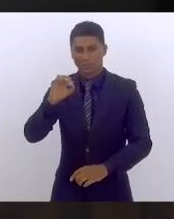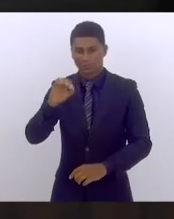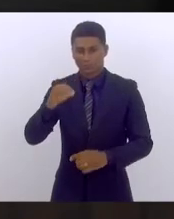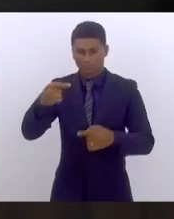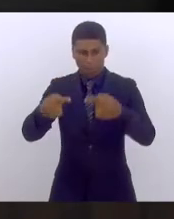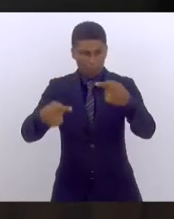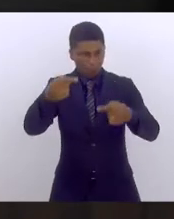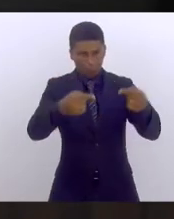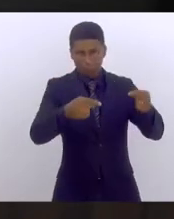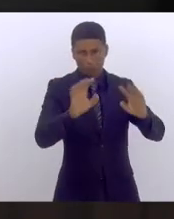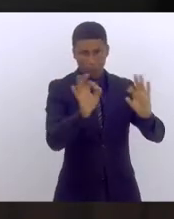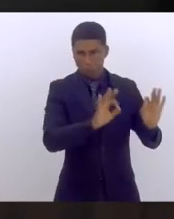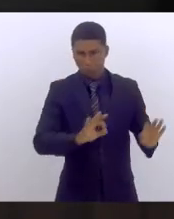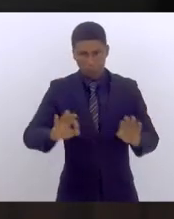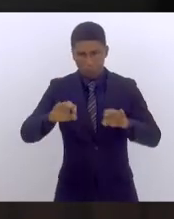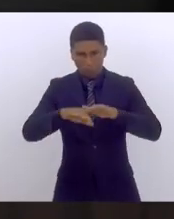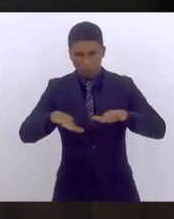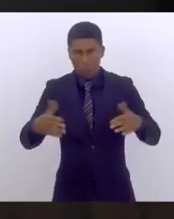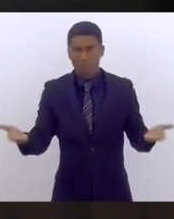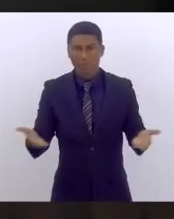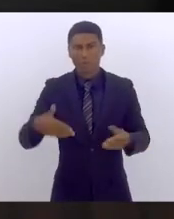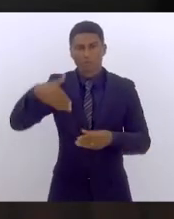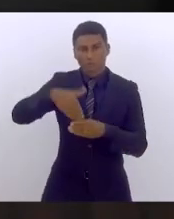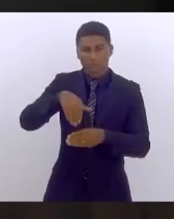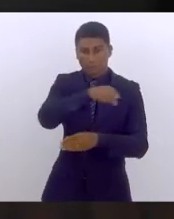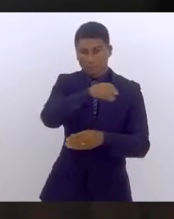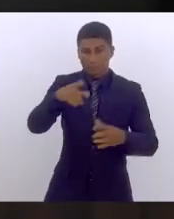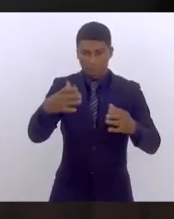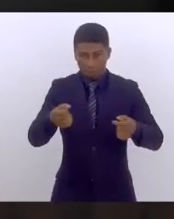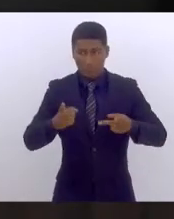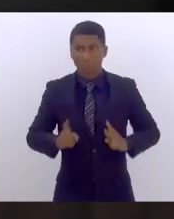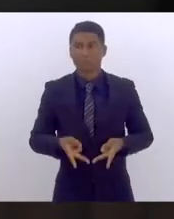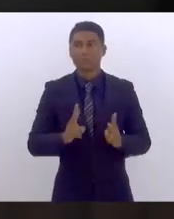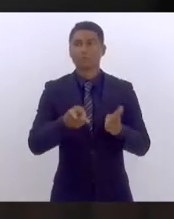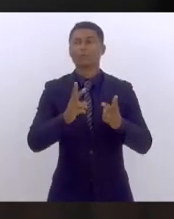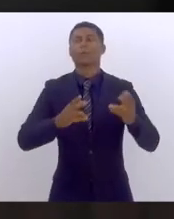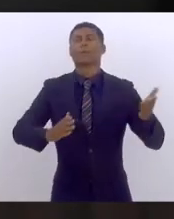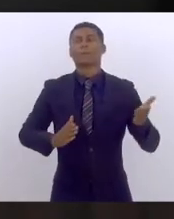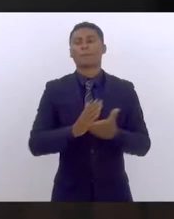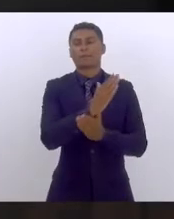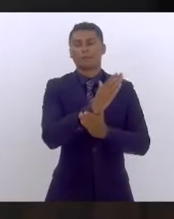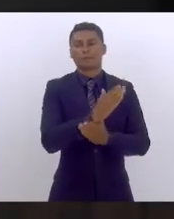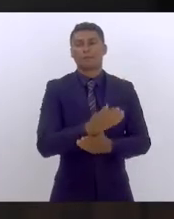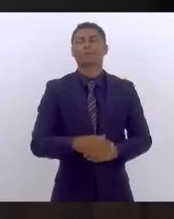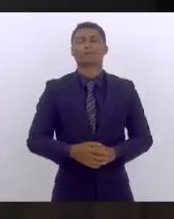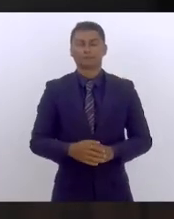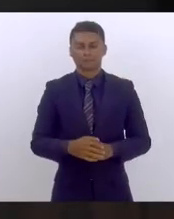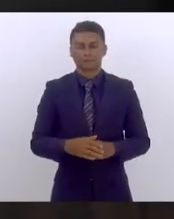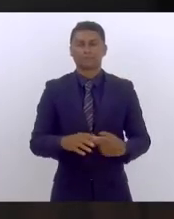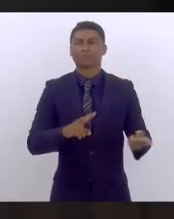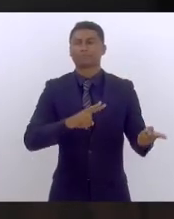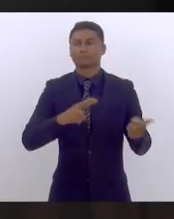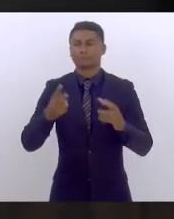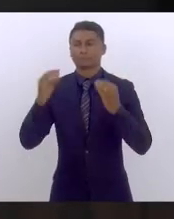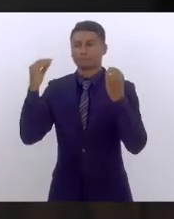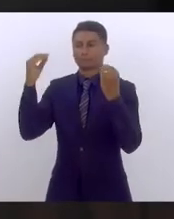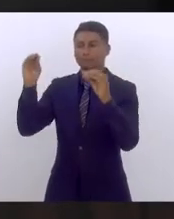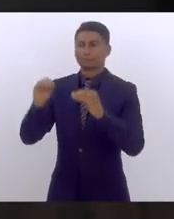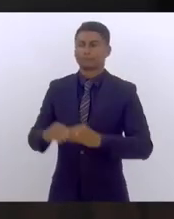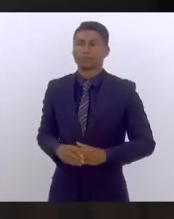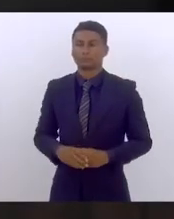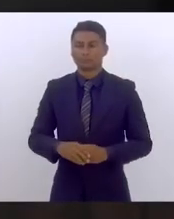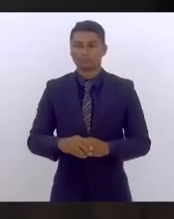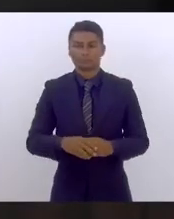não havendo que queira discutir, encerrada a discussão, em votação, senhores que a própria maneira como estão, aprovada, vai à promulgação.